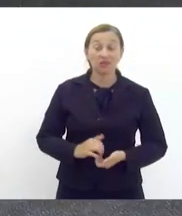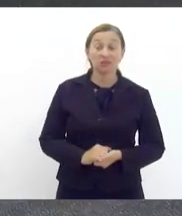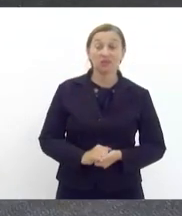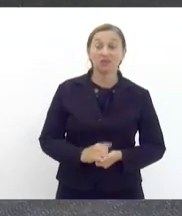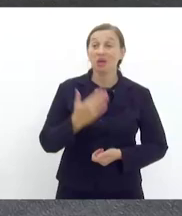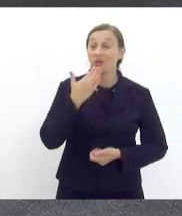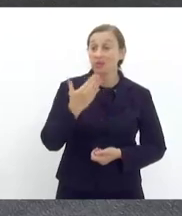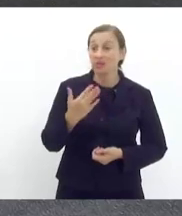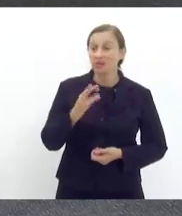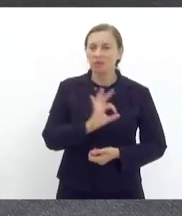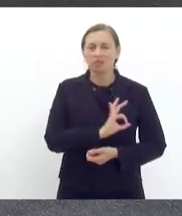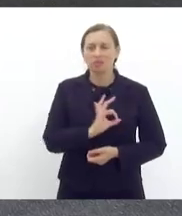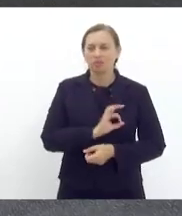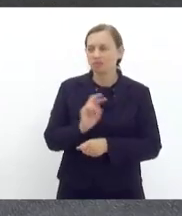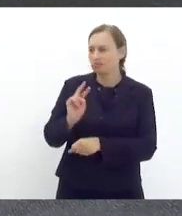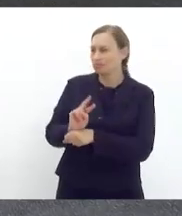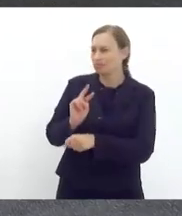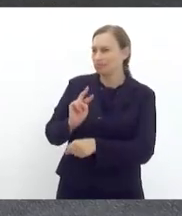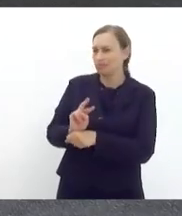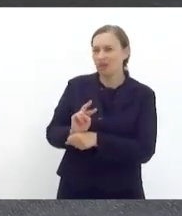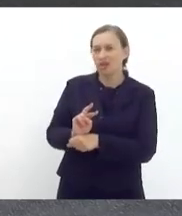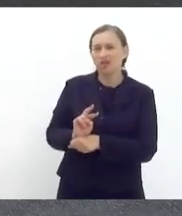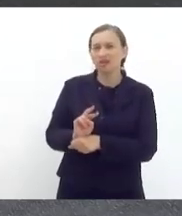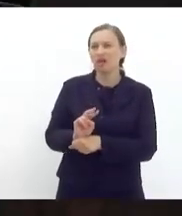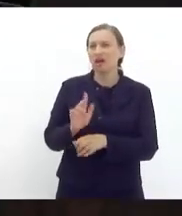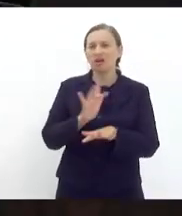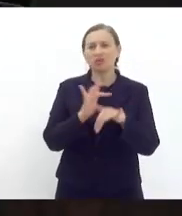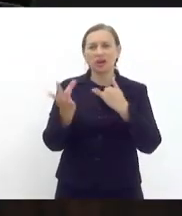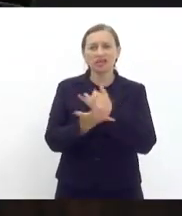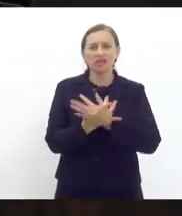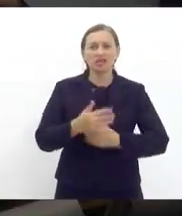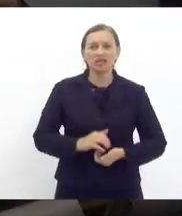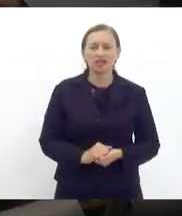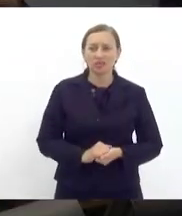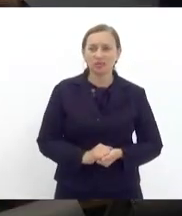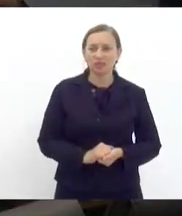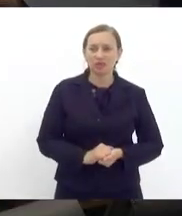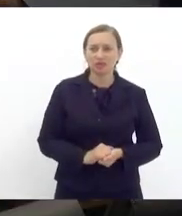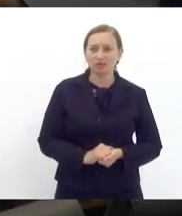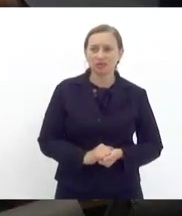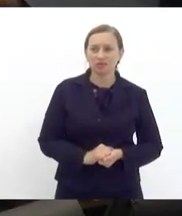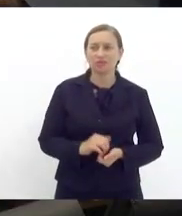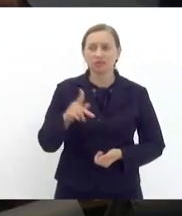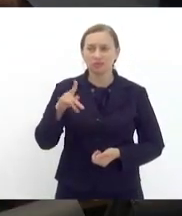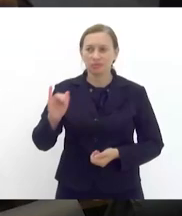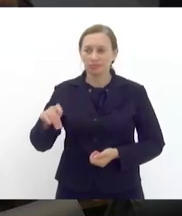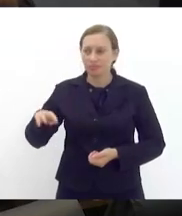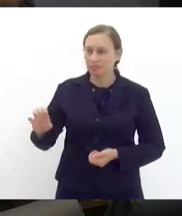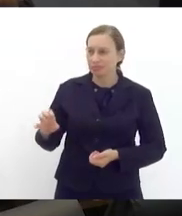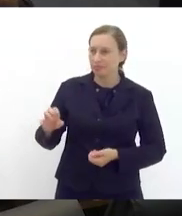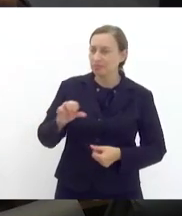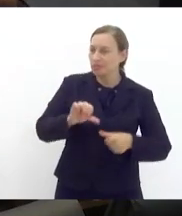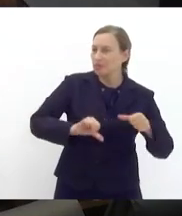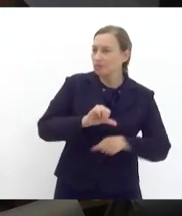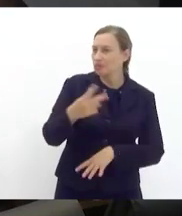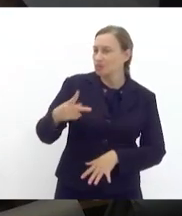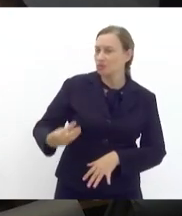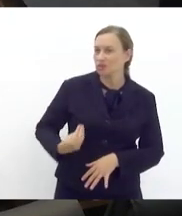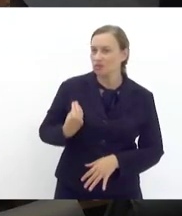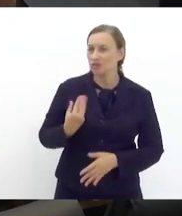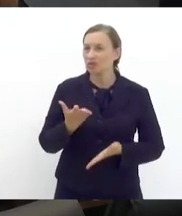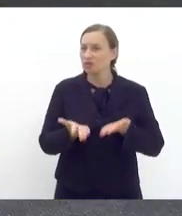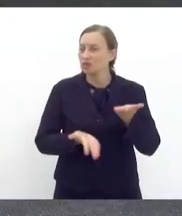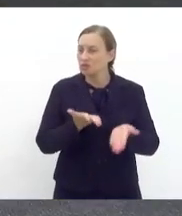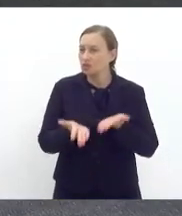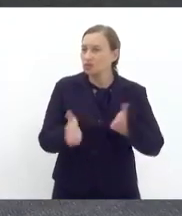pedir para a polícia investigar a rede social dela para concluir uma mãe e um pai que já estão tendo ali uma mudança na sua vida de cuidar